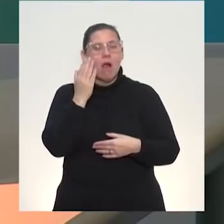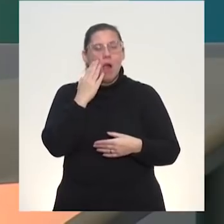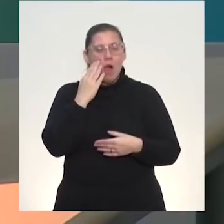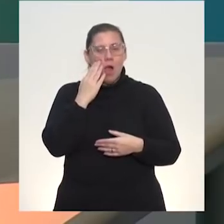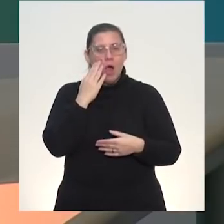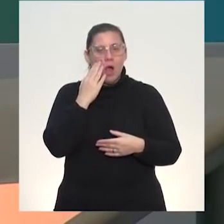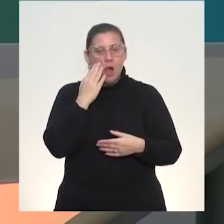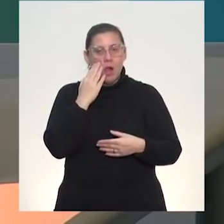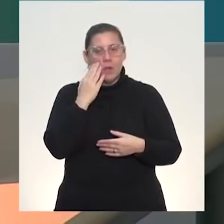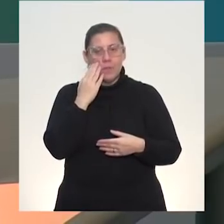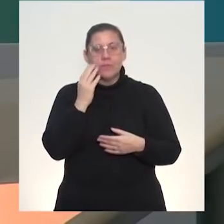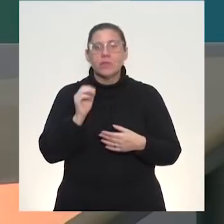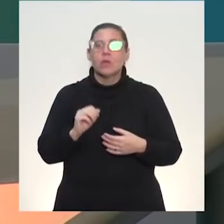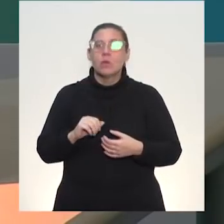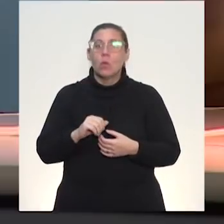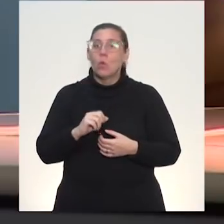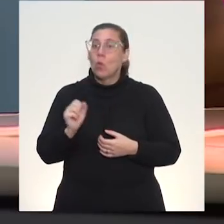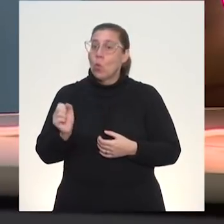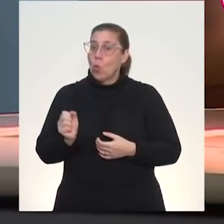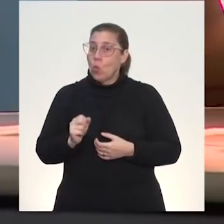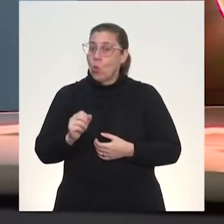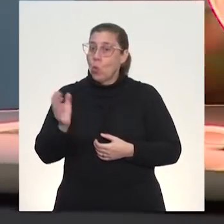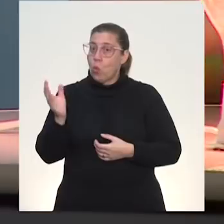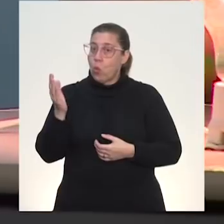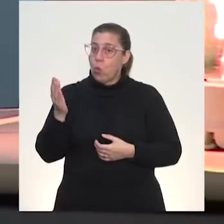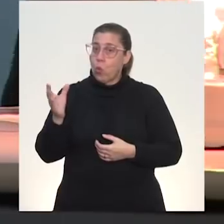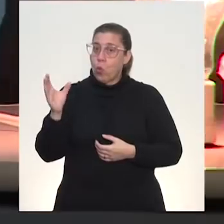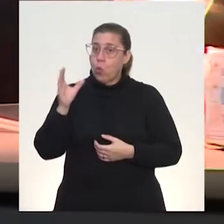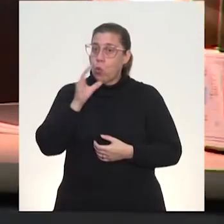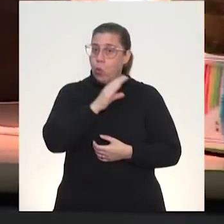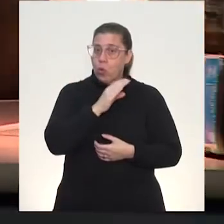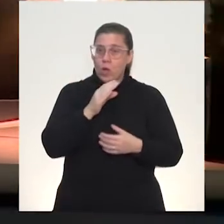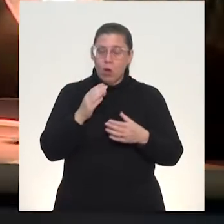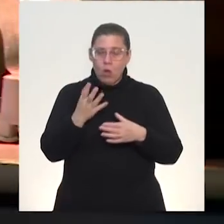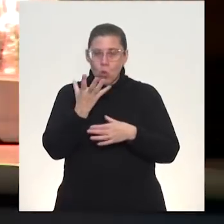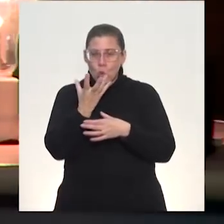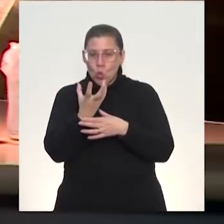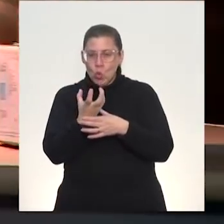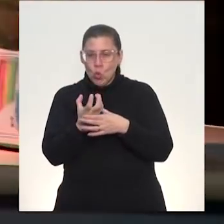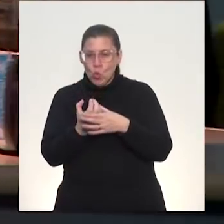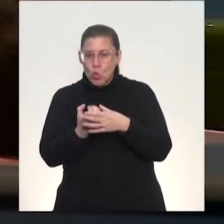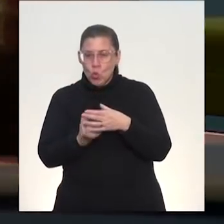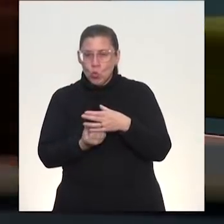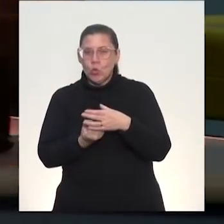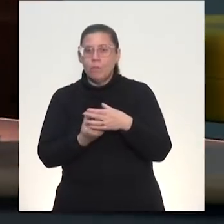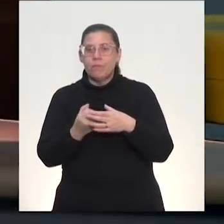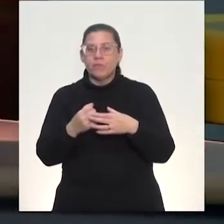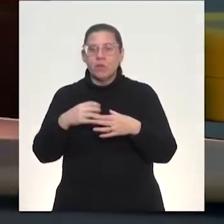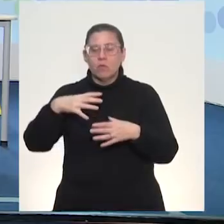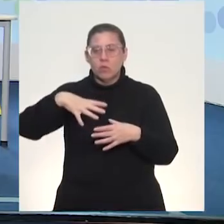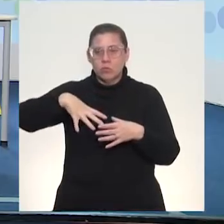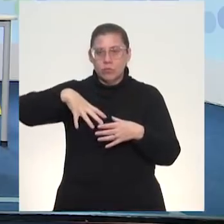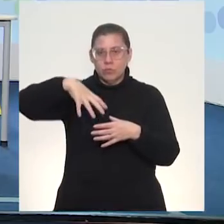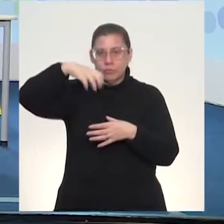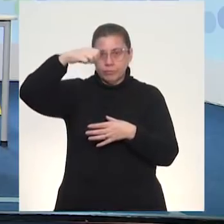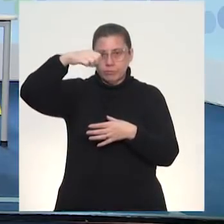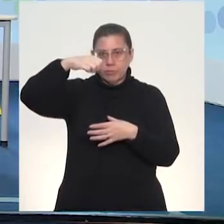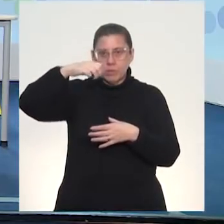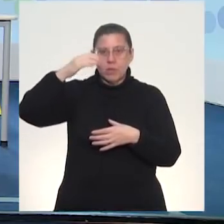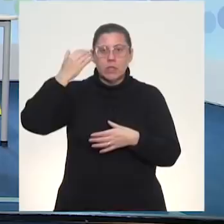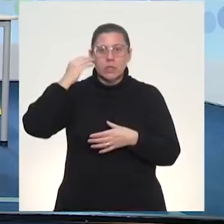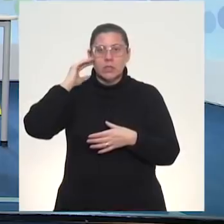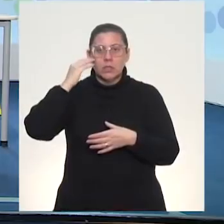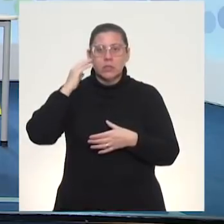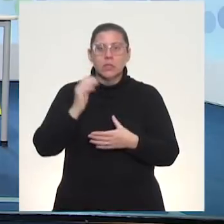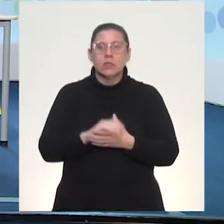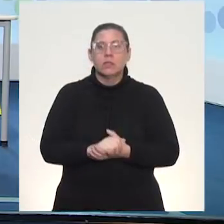está irradiando, né? Na direção aqui, a caixinha está absorvendo o calor que está irradiando. Eu vou apagar só para facilitar a leitura, tá?